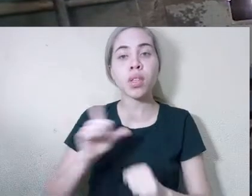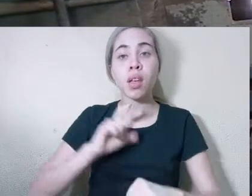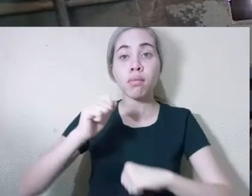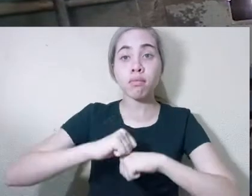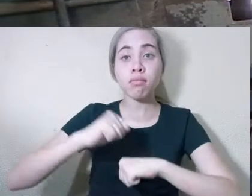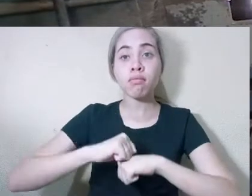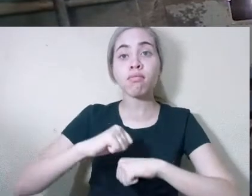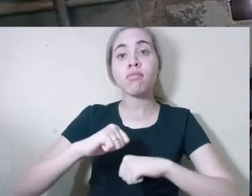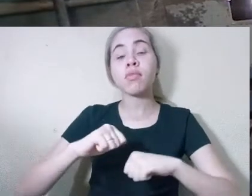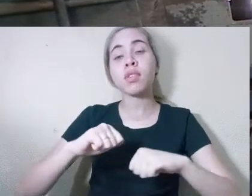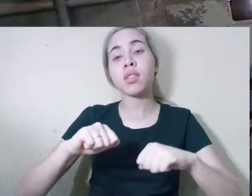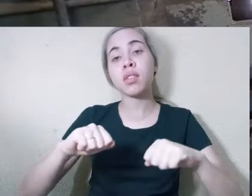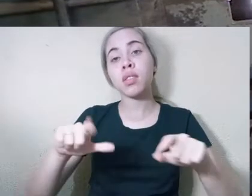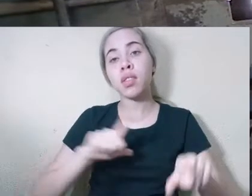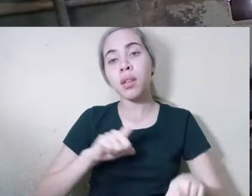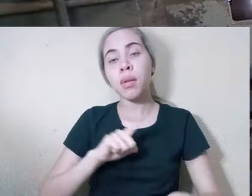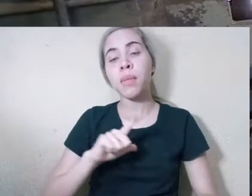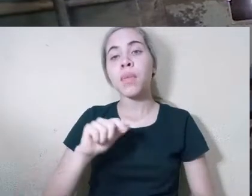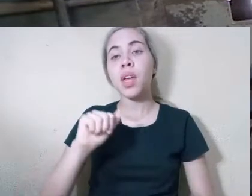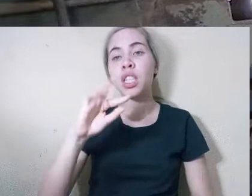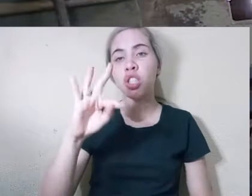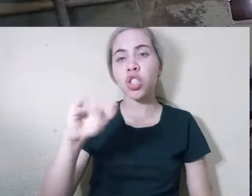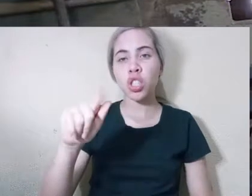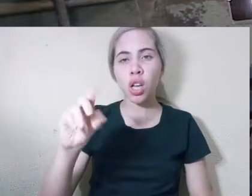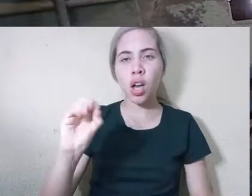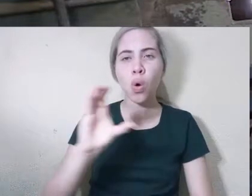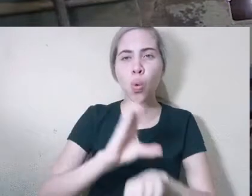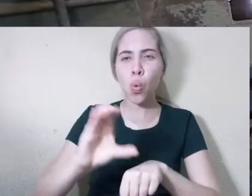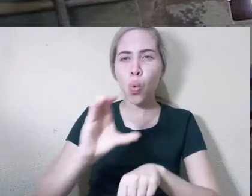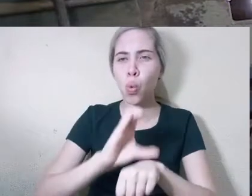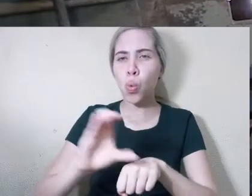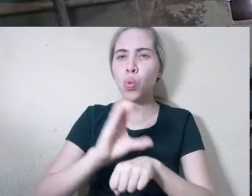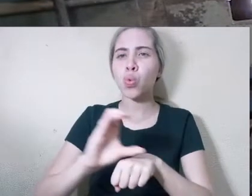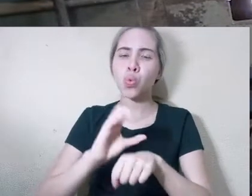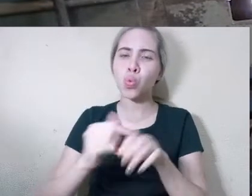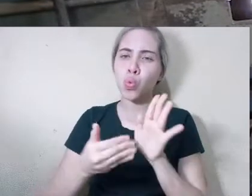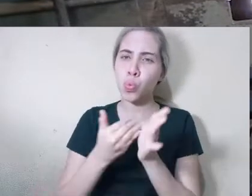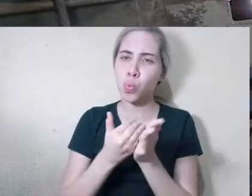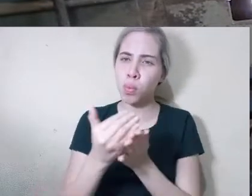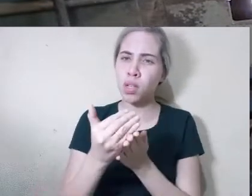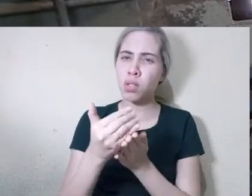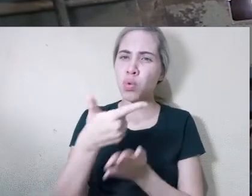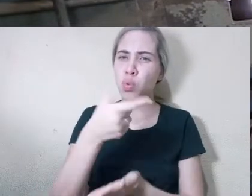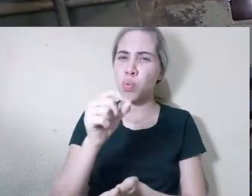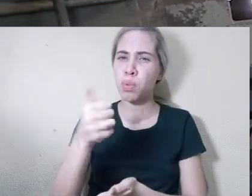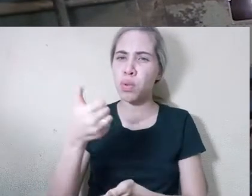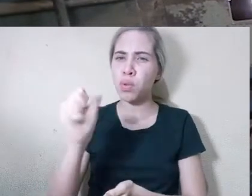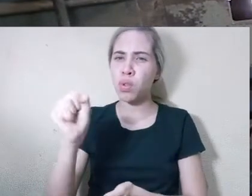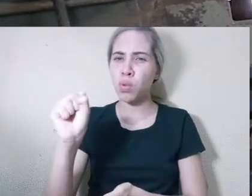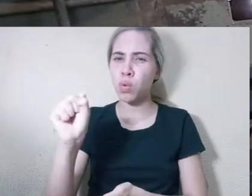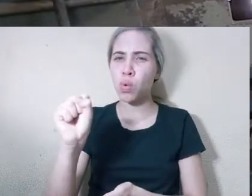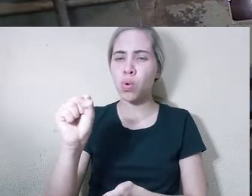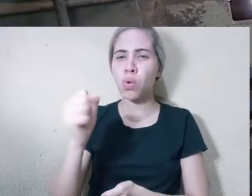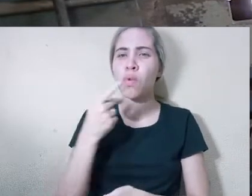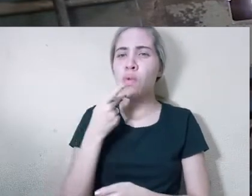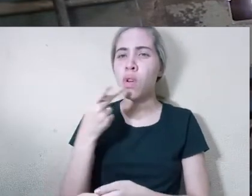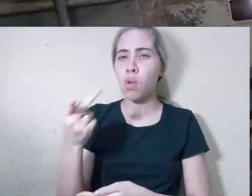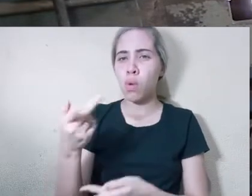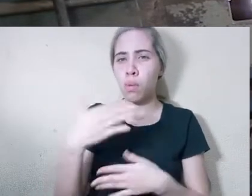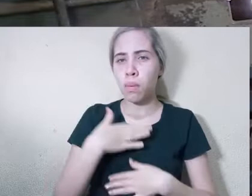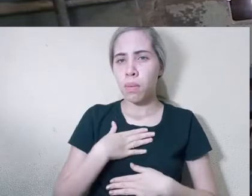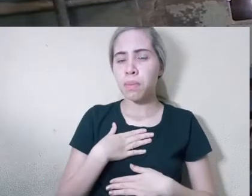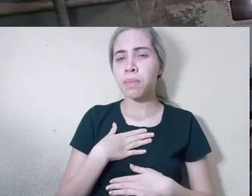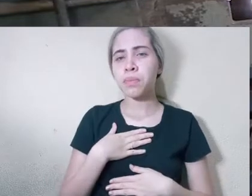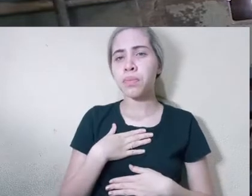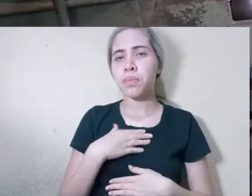isso, o Thiago Silva mesmo, ele no começo ele dava o curso, né? Depois ele parou. em 2018, ele falou para mim: